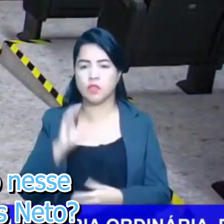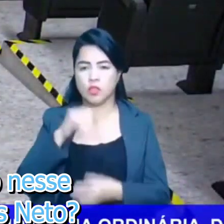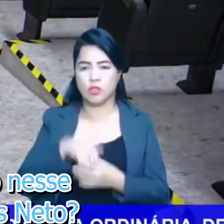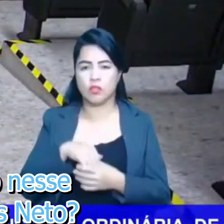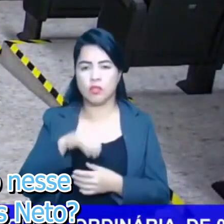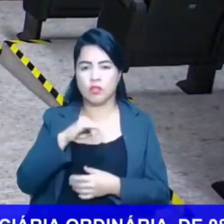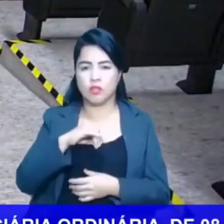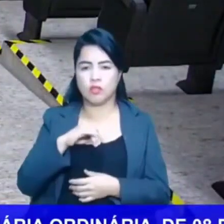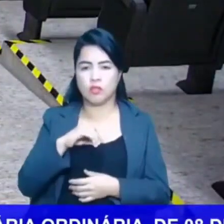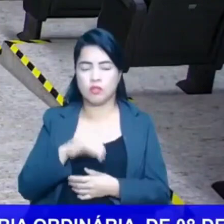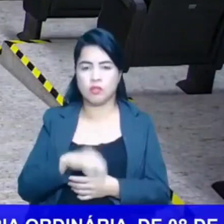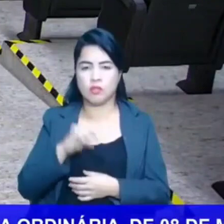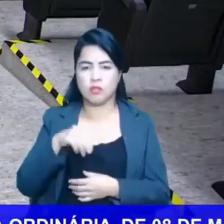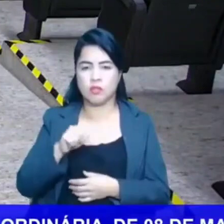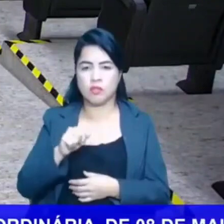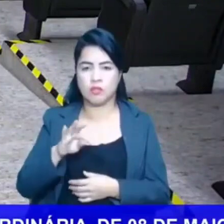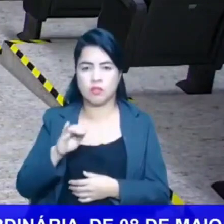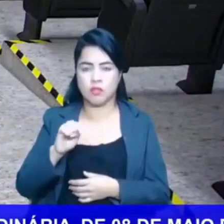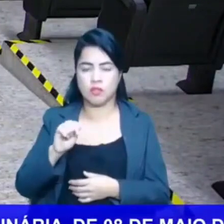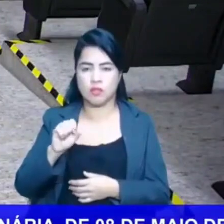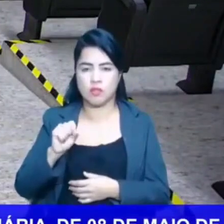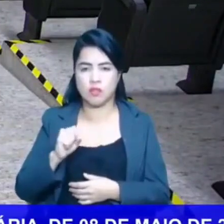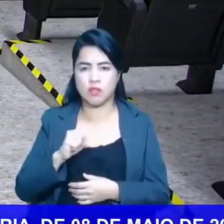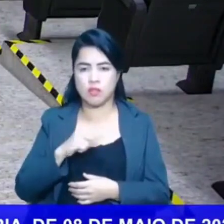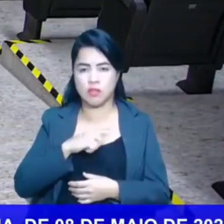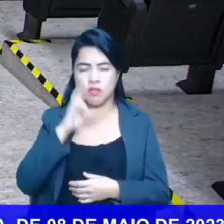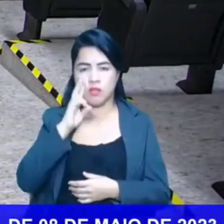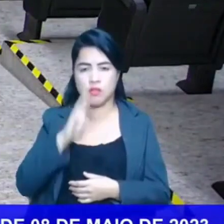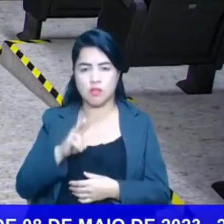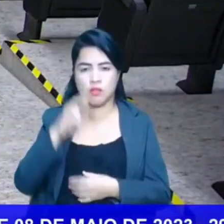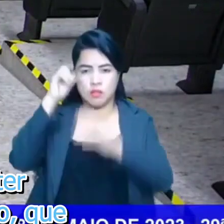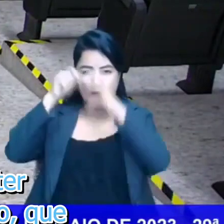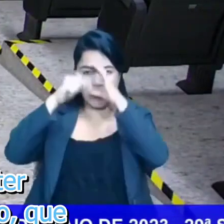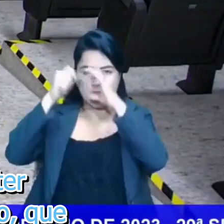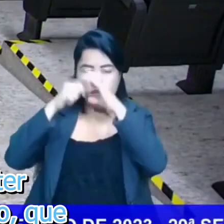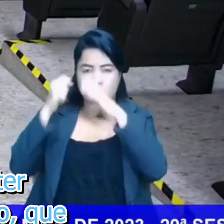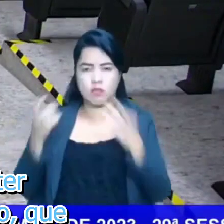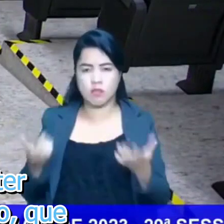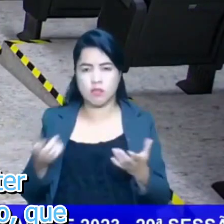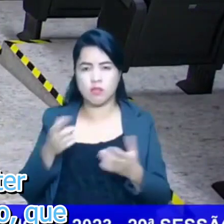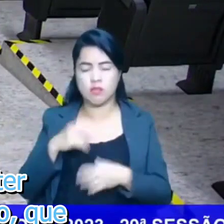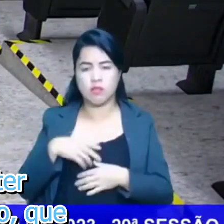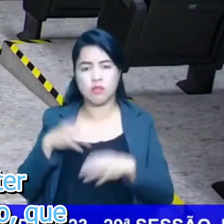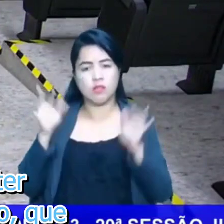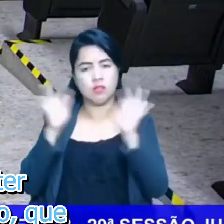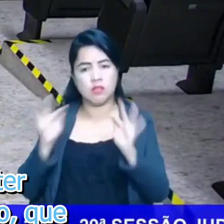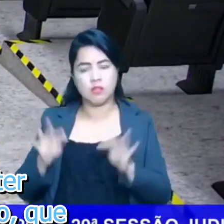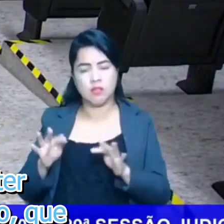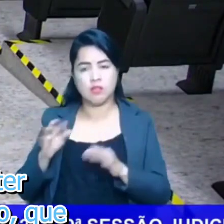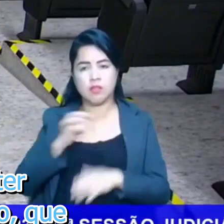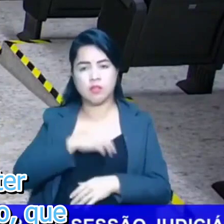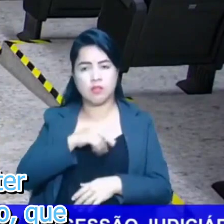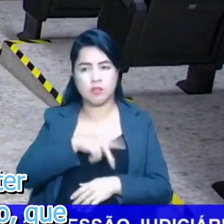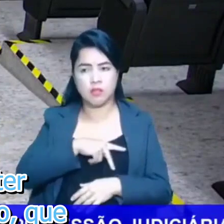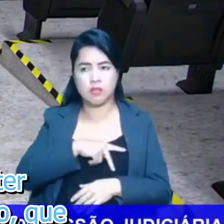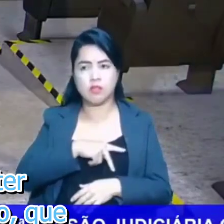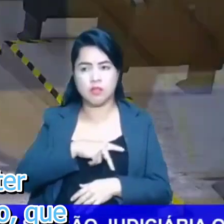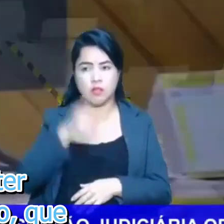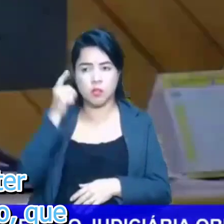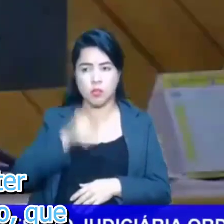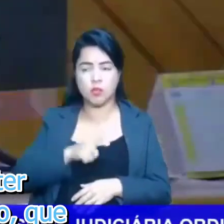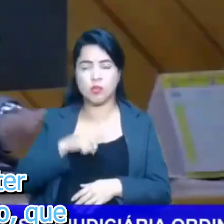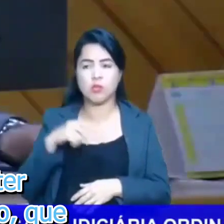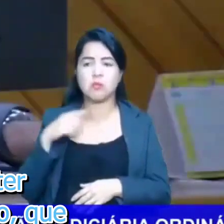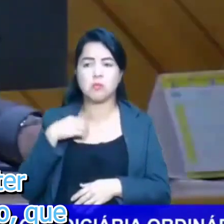Neto? Presidente, eu, quando vi esse vídeo, eu fiquei feliz de o Ministério Público ter conseguido